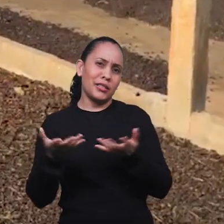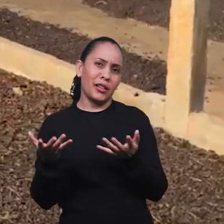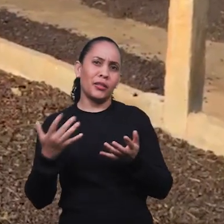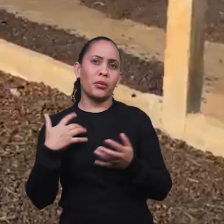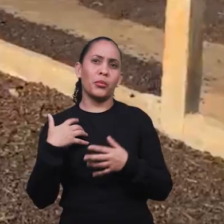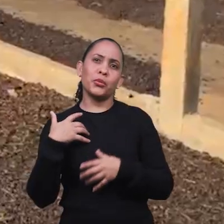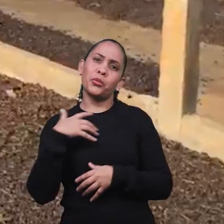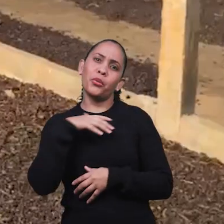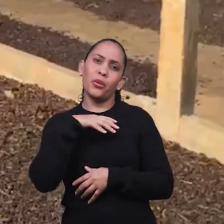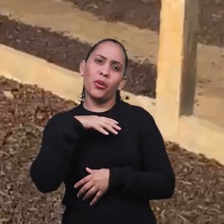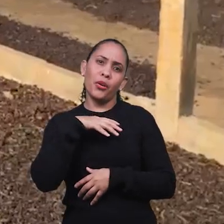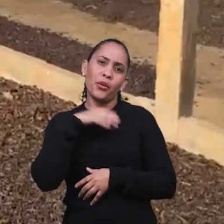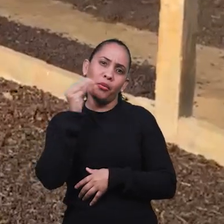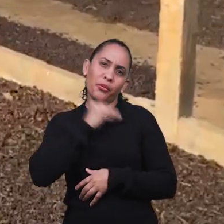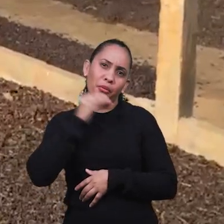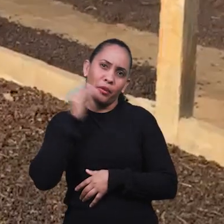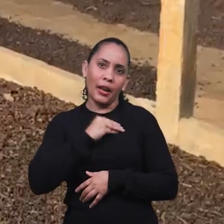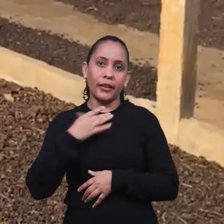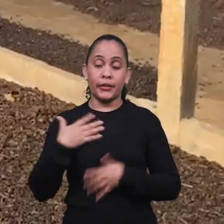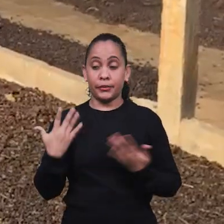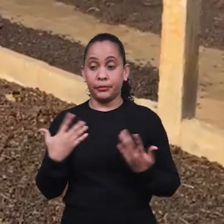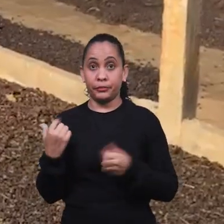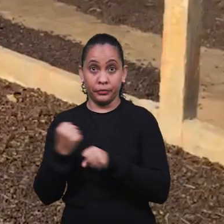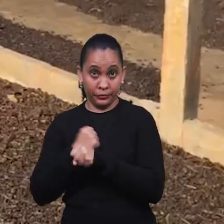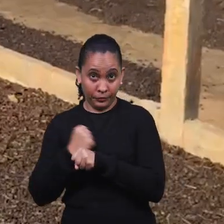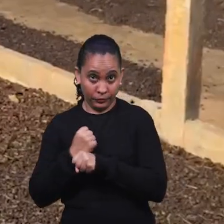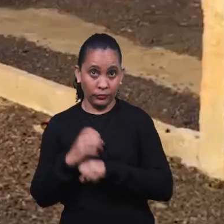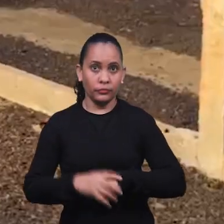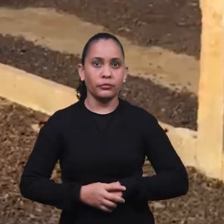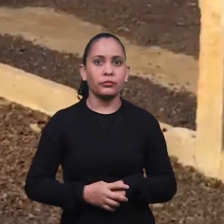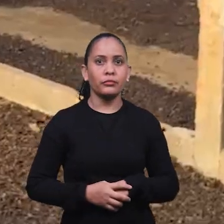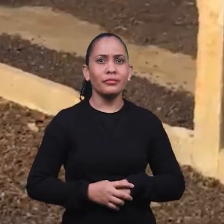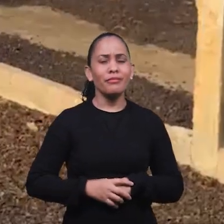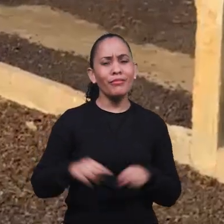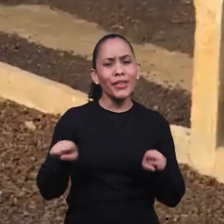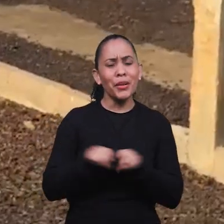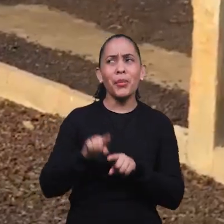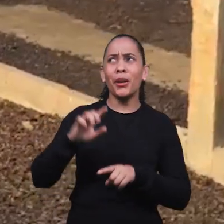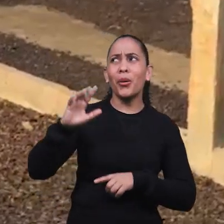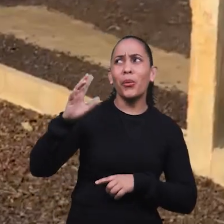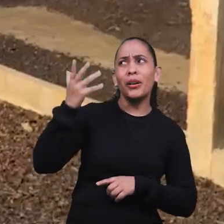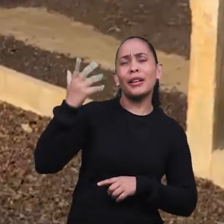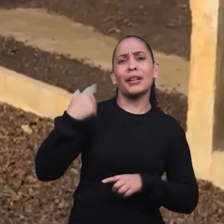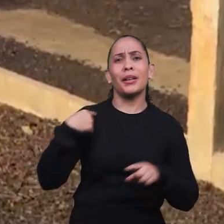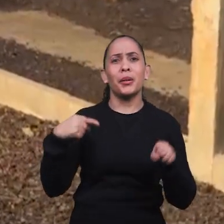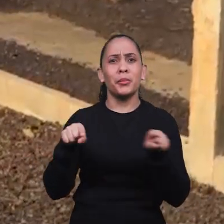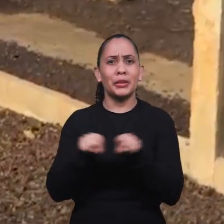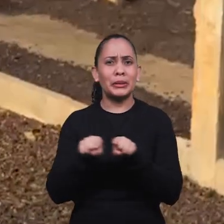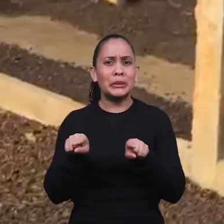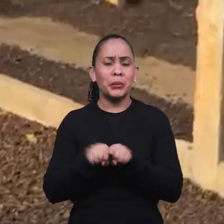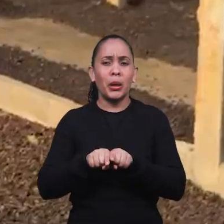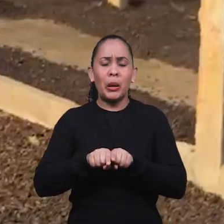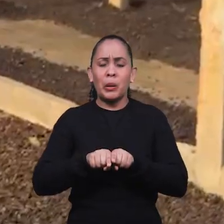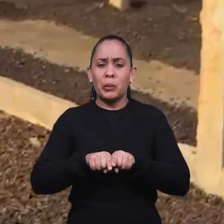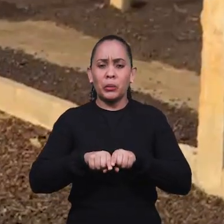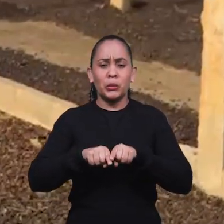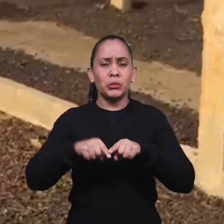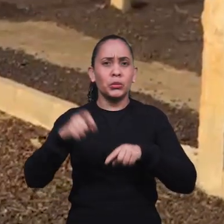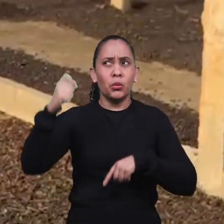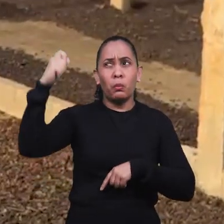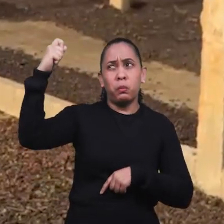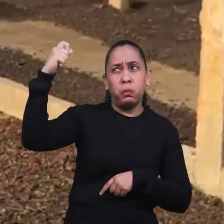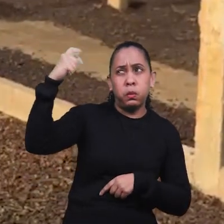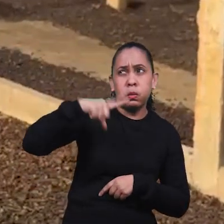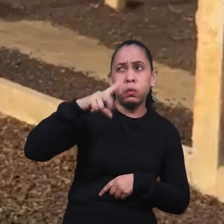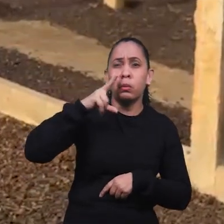para o ano que vem já vai dar muito café de novo. E esse ano é fraca. O clima do ano passado afetou bastante, porque deu